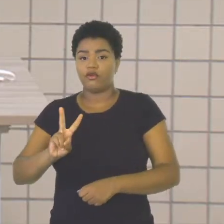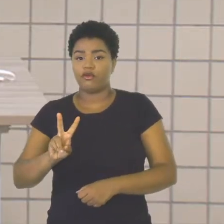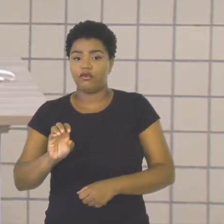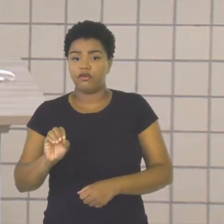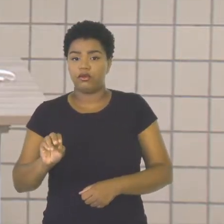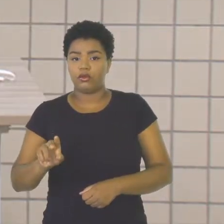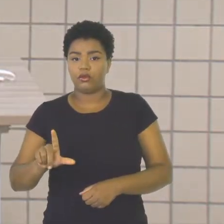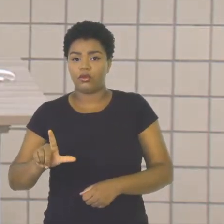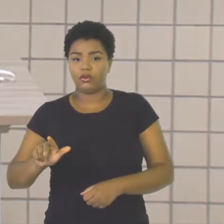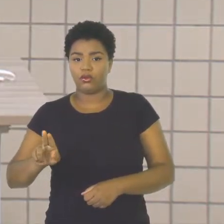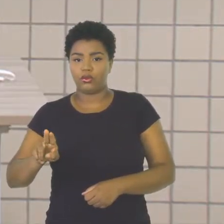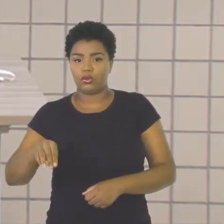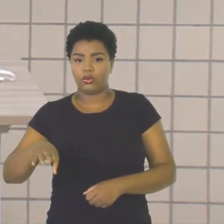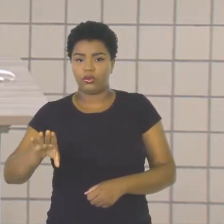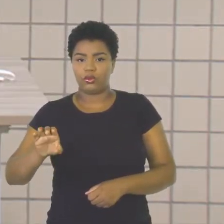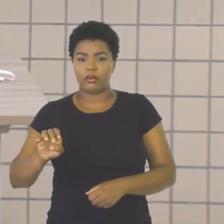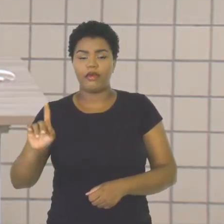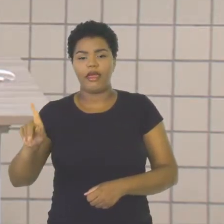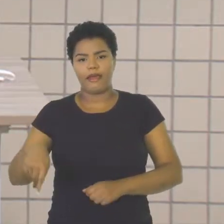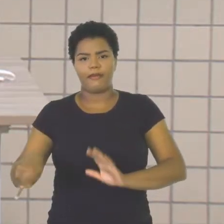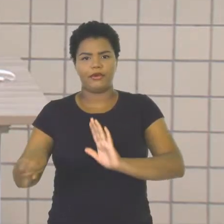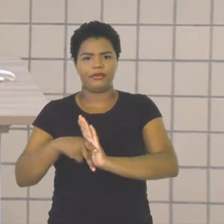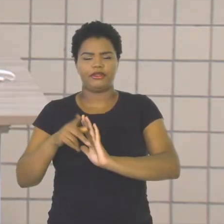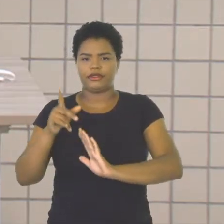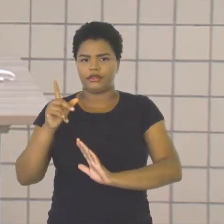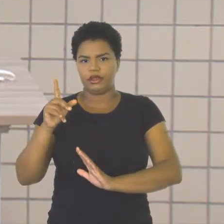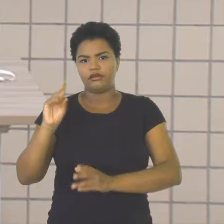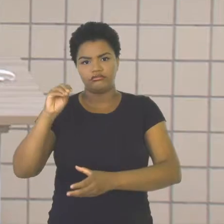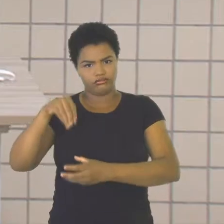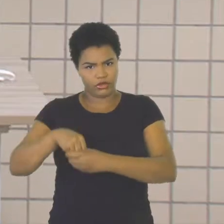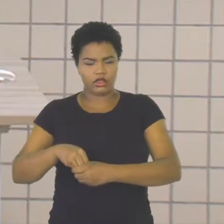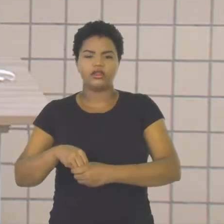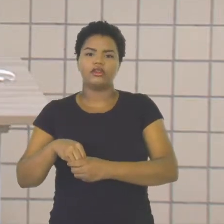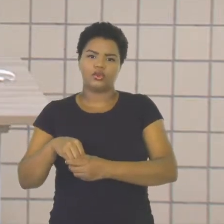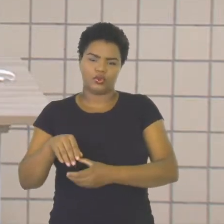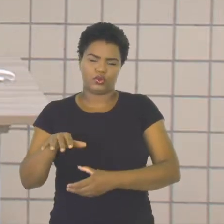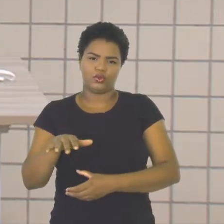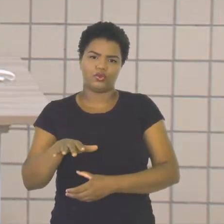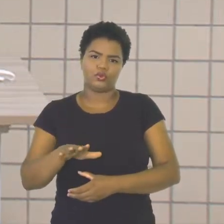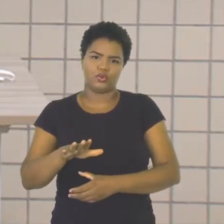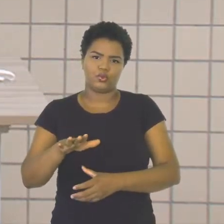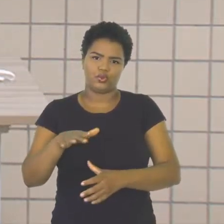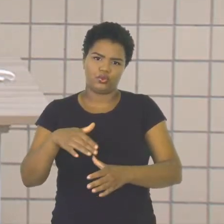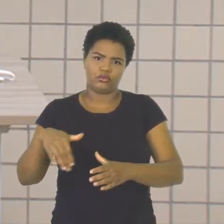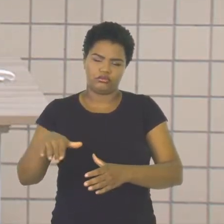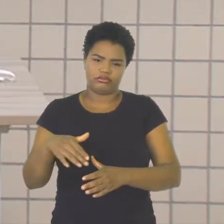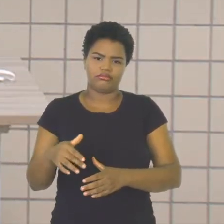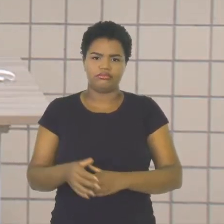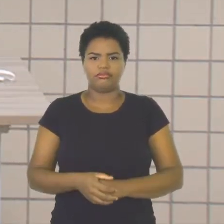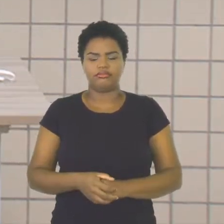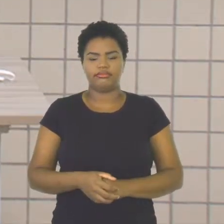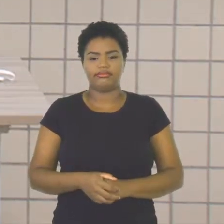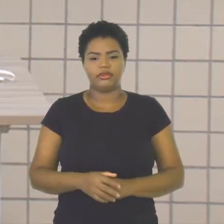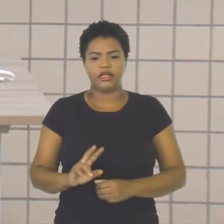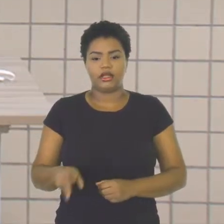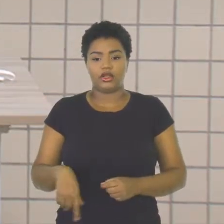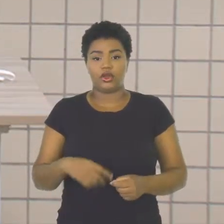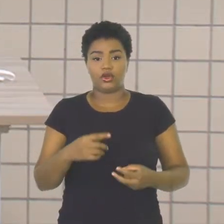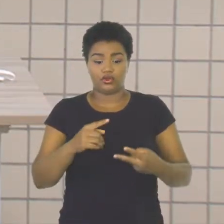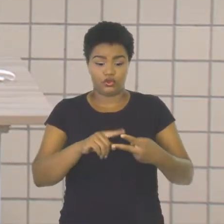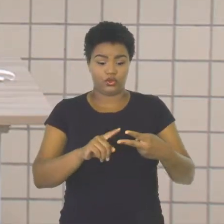Então, quando a gente pensa nisso, a gente tem que lembrar que são dois momentos diferentes, são dois tipos de